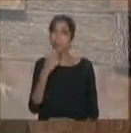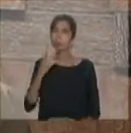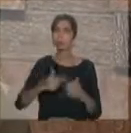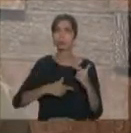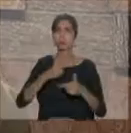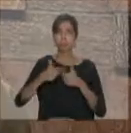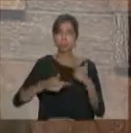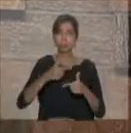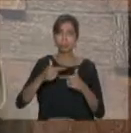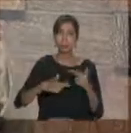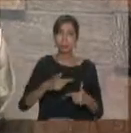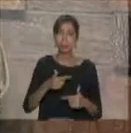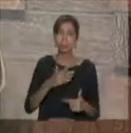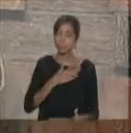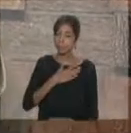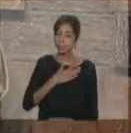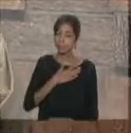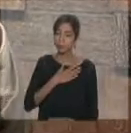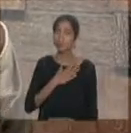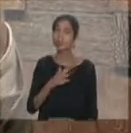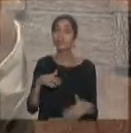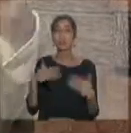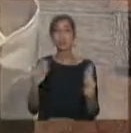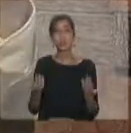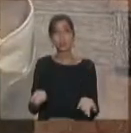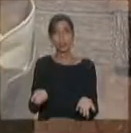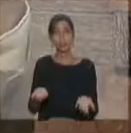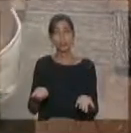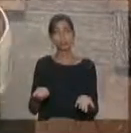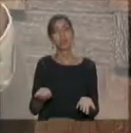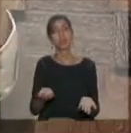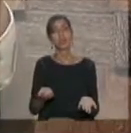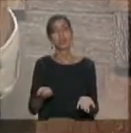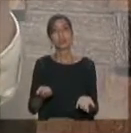trabalhar naquele jornal. E aí,